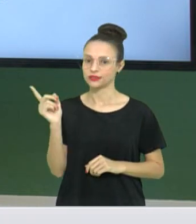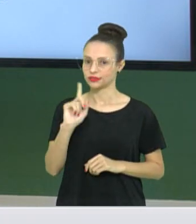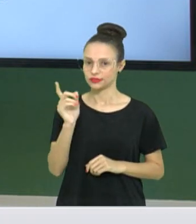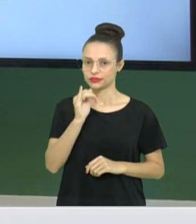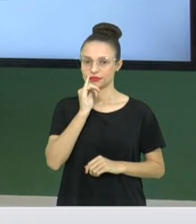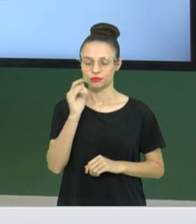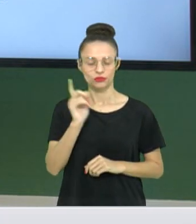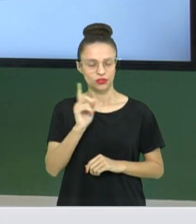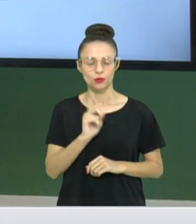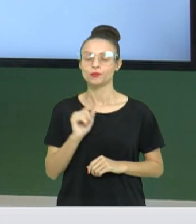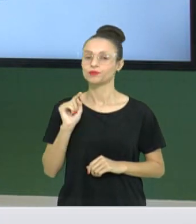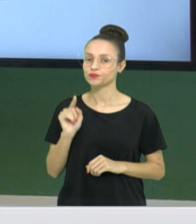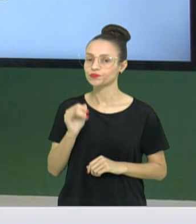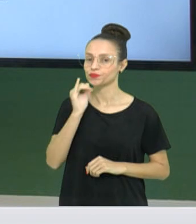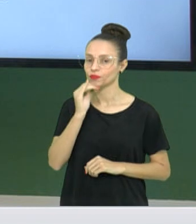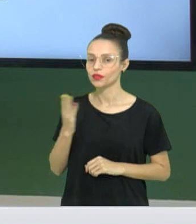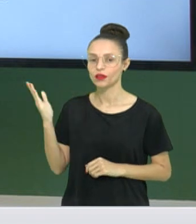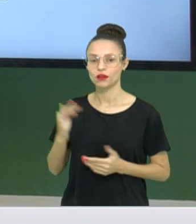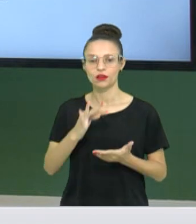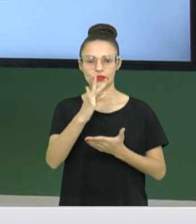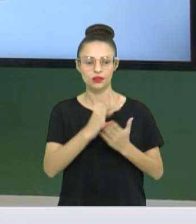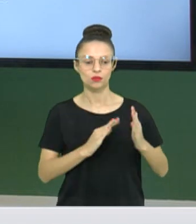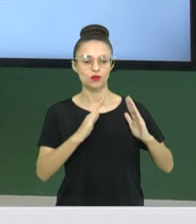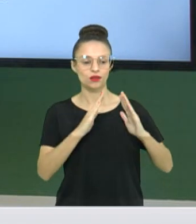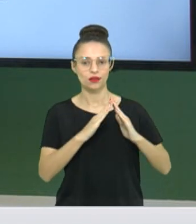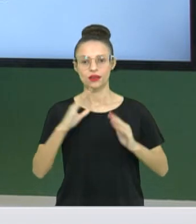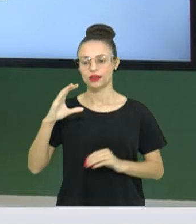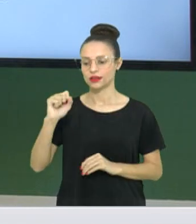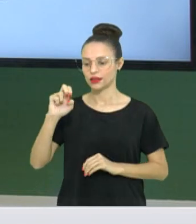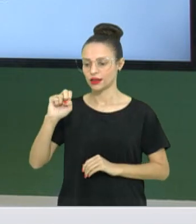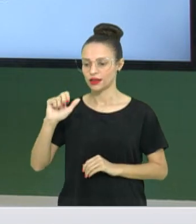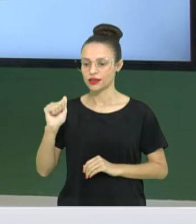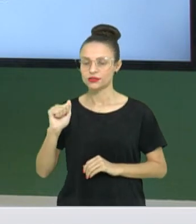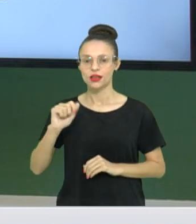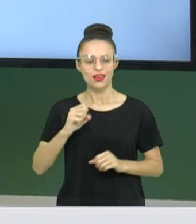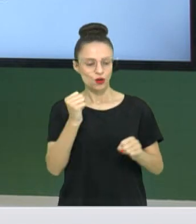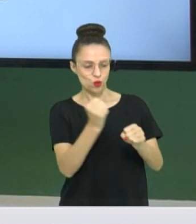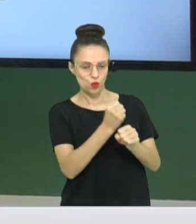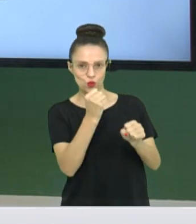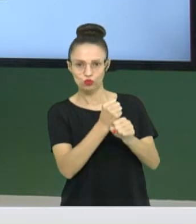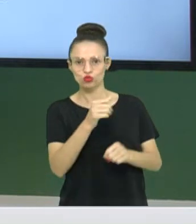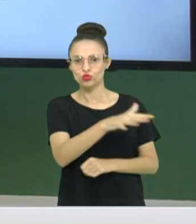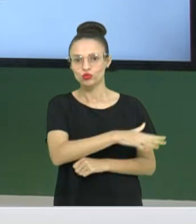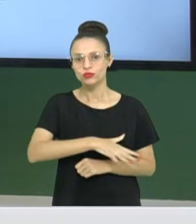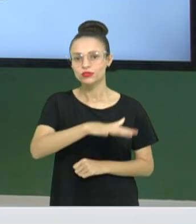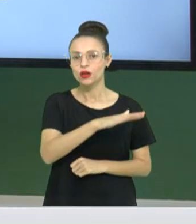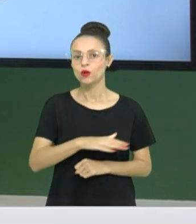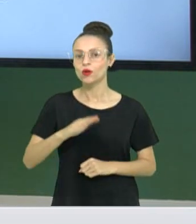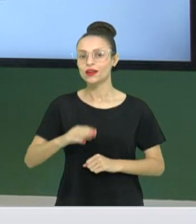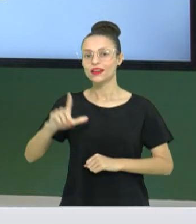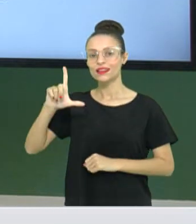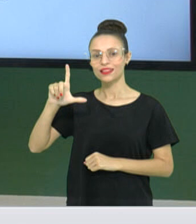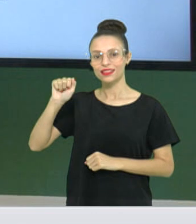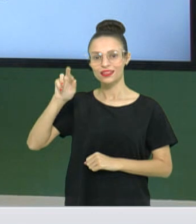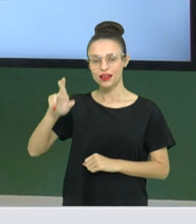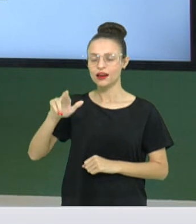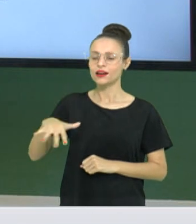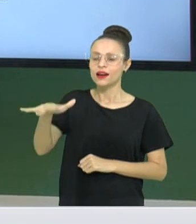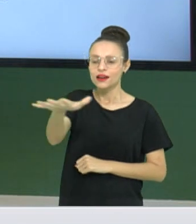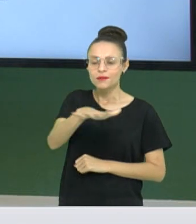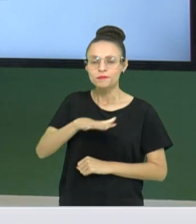não, tá? Nesse caso, se casa significa para nós a construção, o espaço físico, e lar, todo